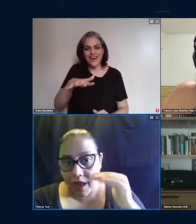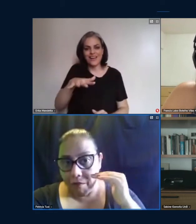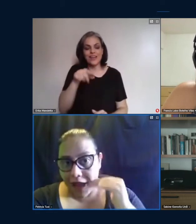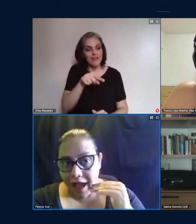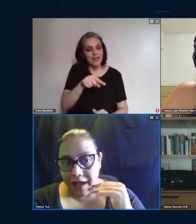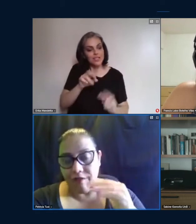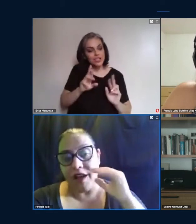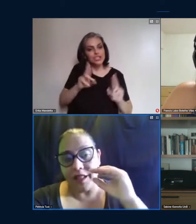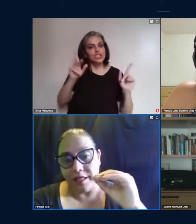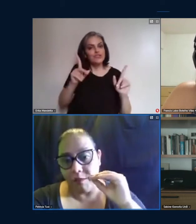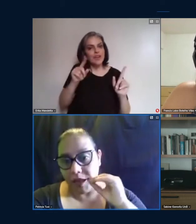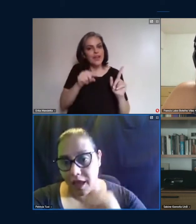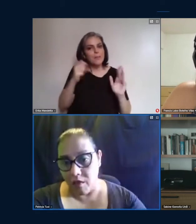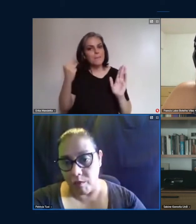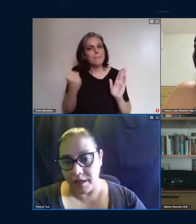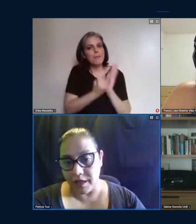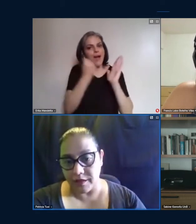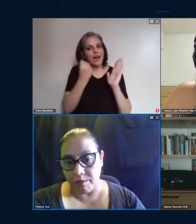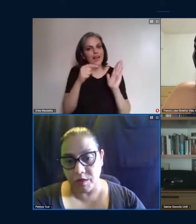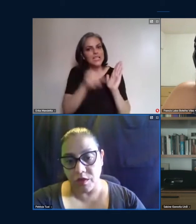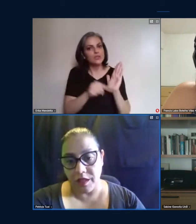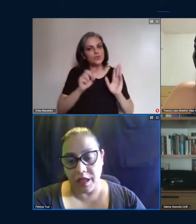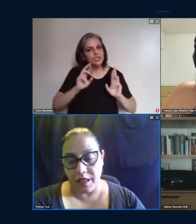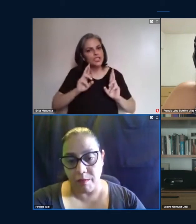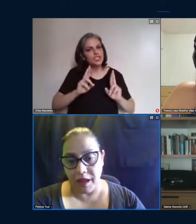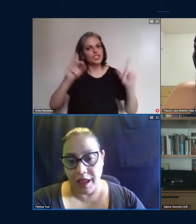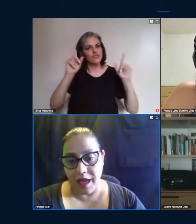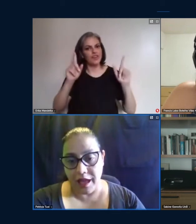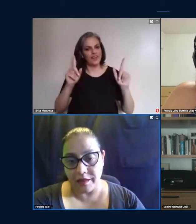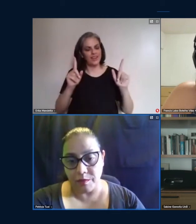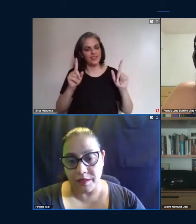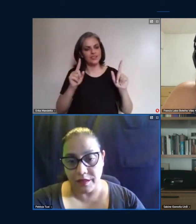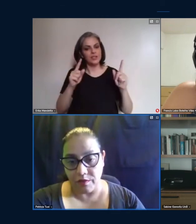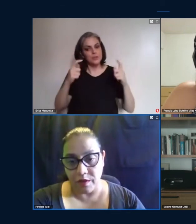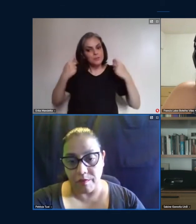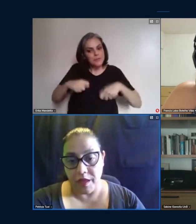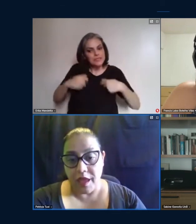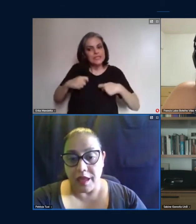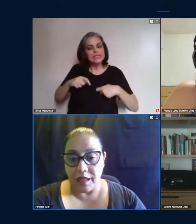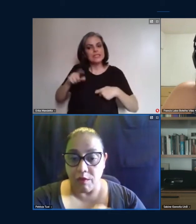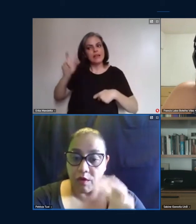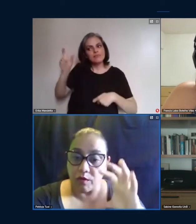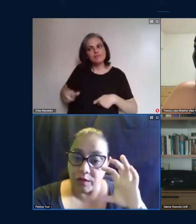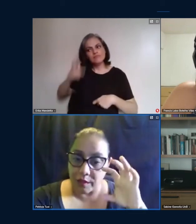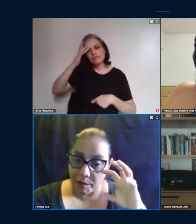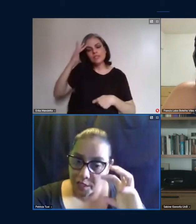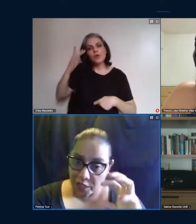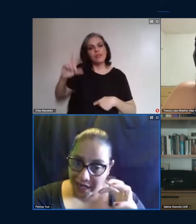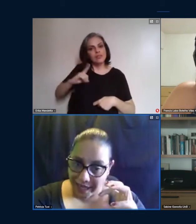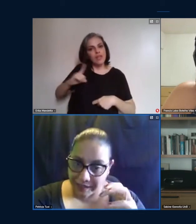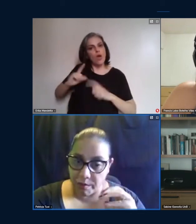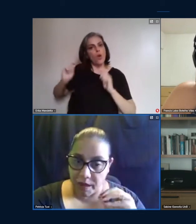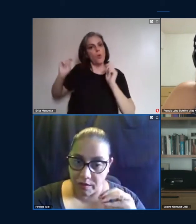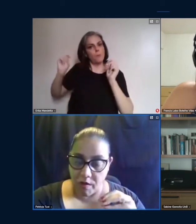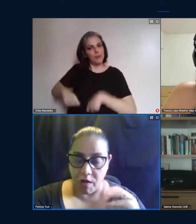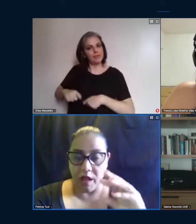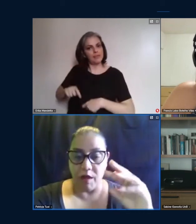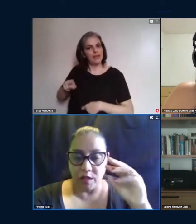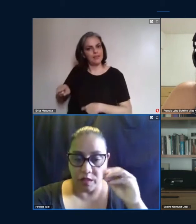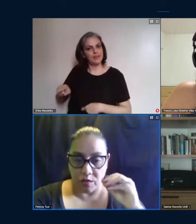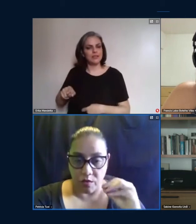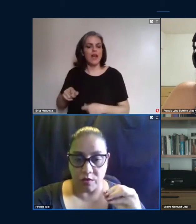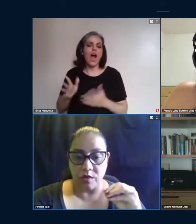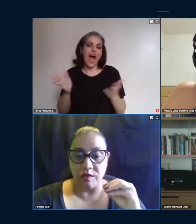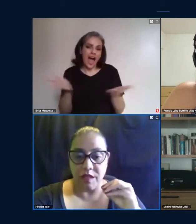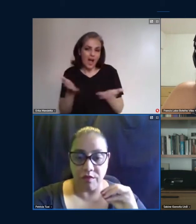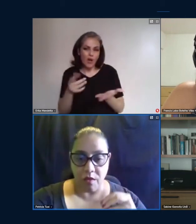porque o que marca vai determinar a competência que a pessoa tem que ter para aquela área específica, então, eu não estou dizendo para mexer nesse momento